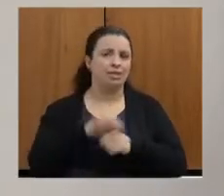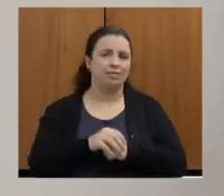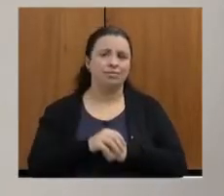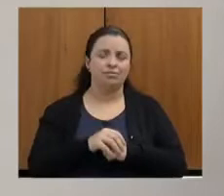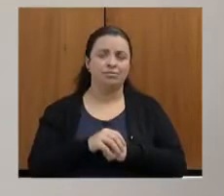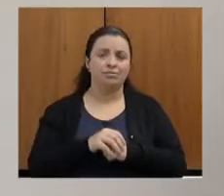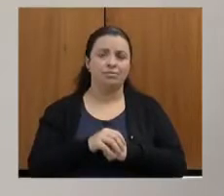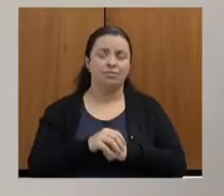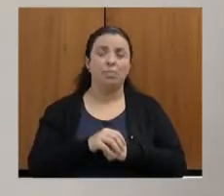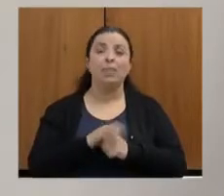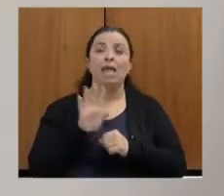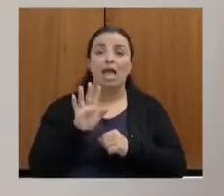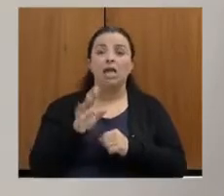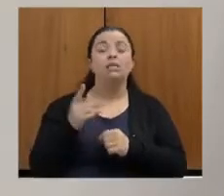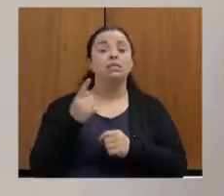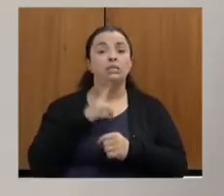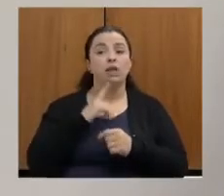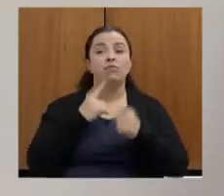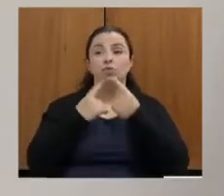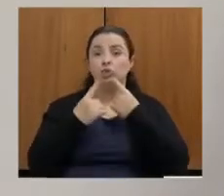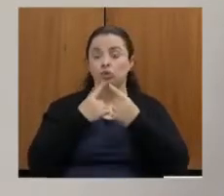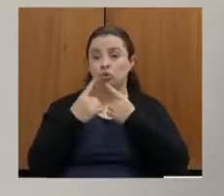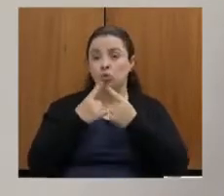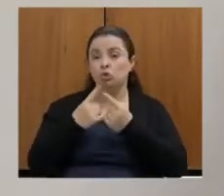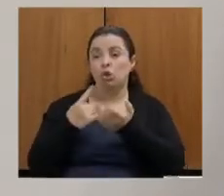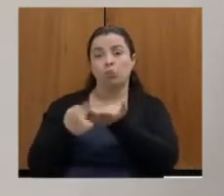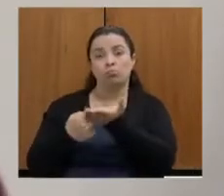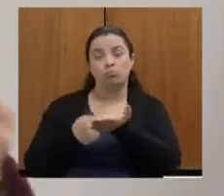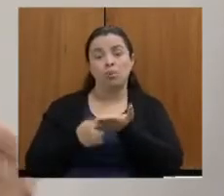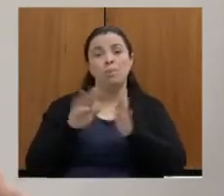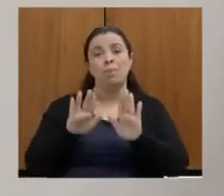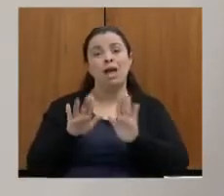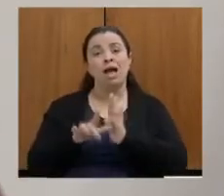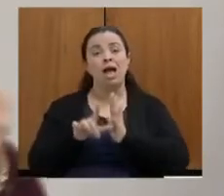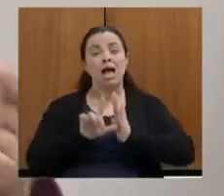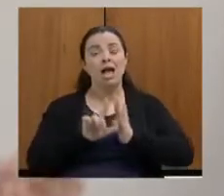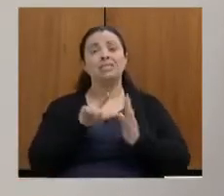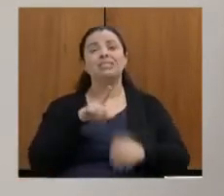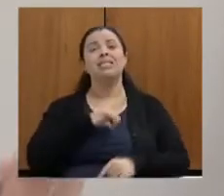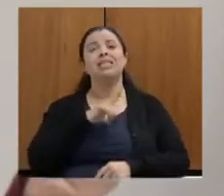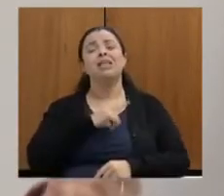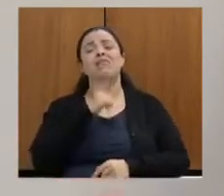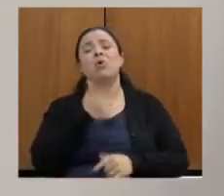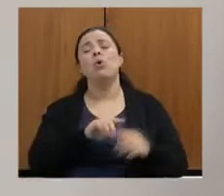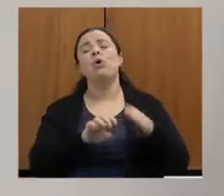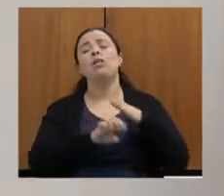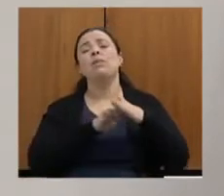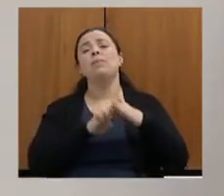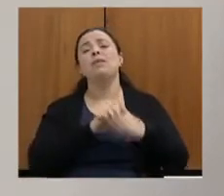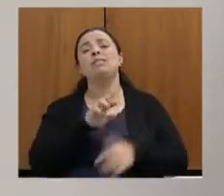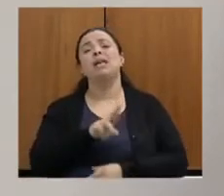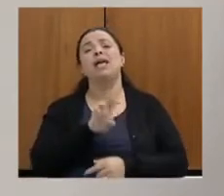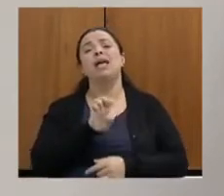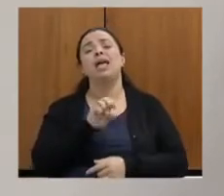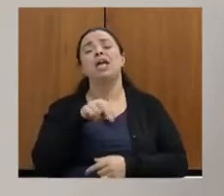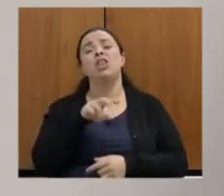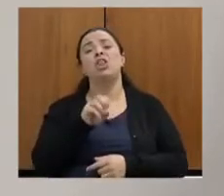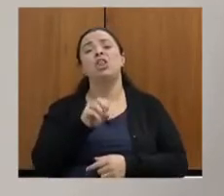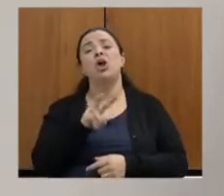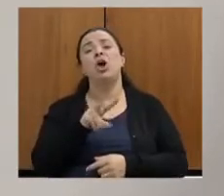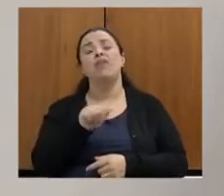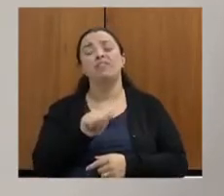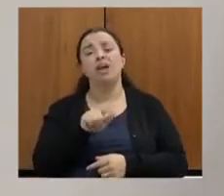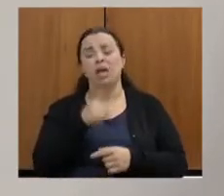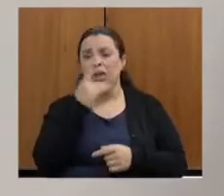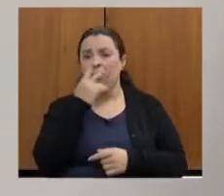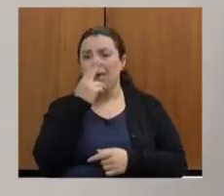nós tivemos a renova que foi renovando o crime dia a dia nós estamos